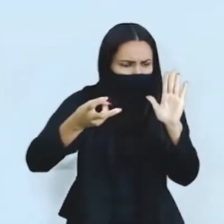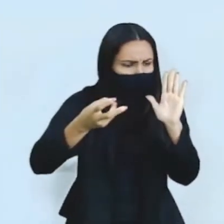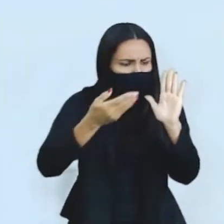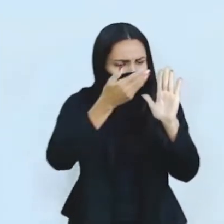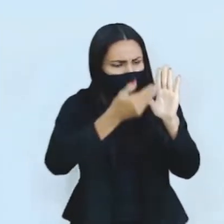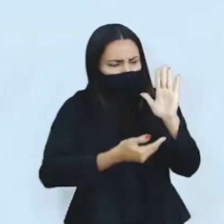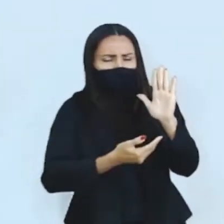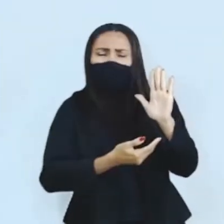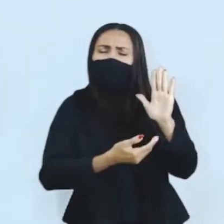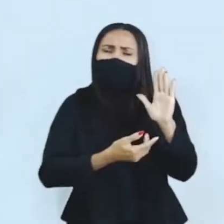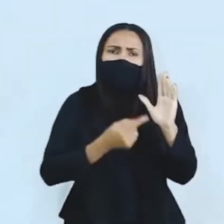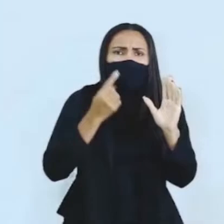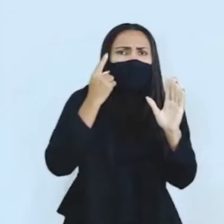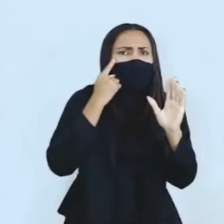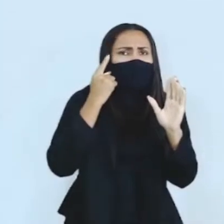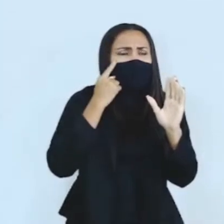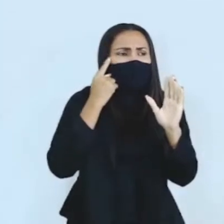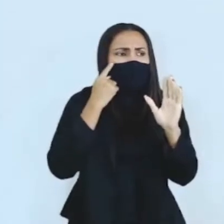e observa